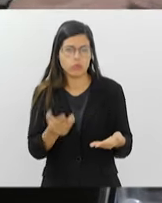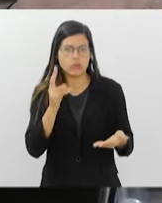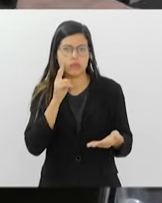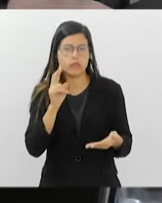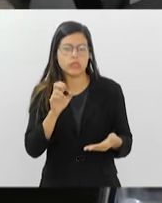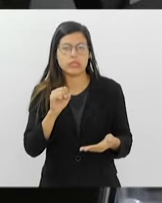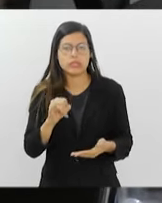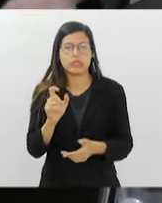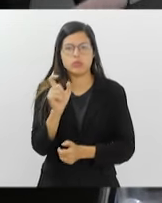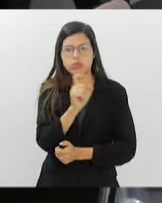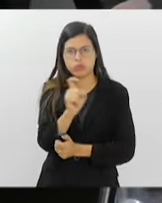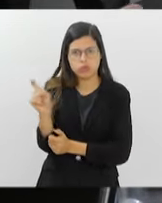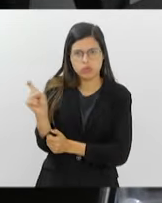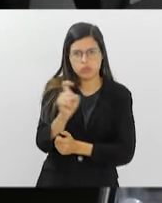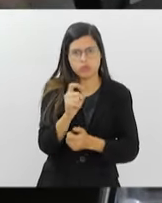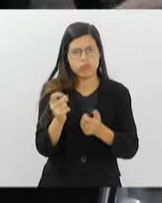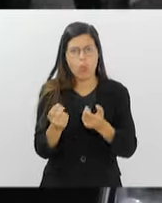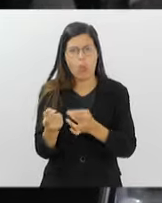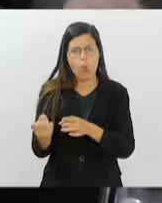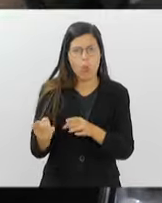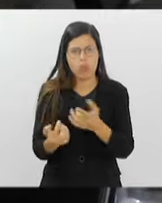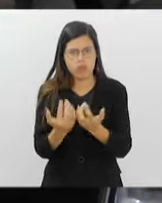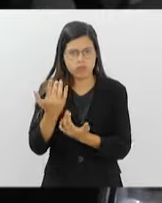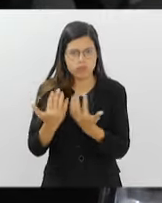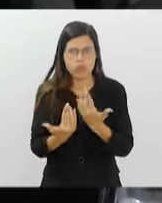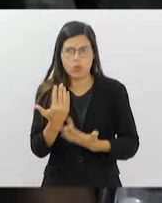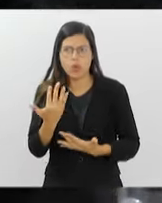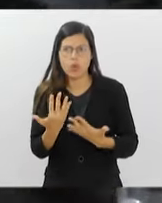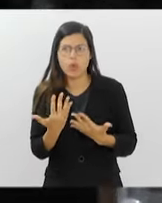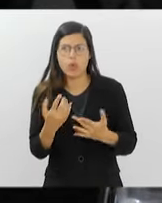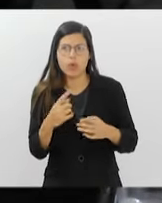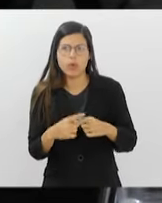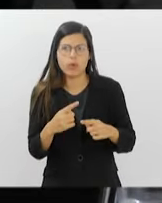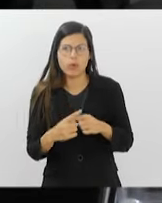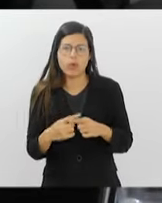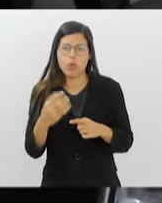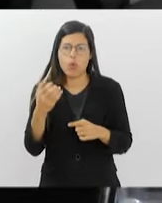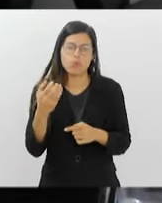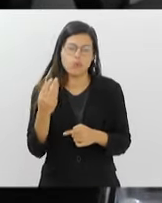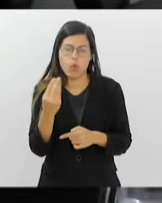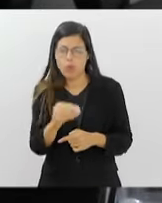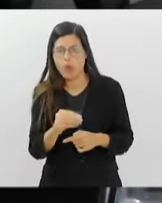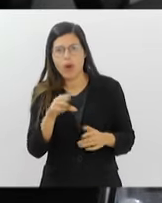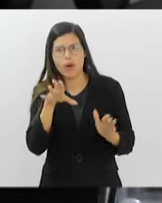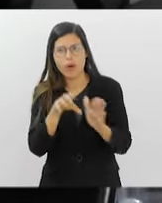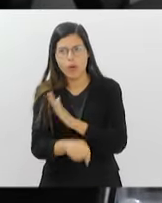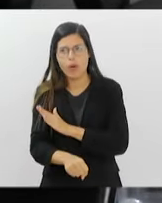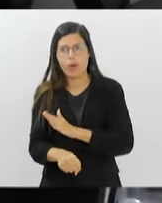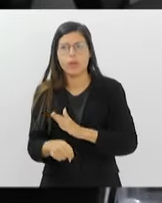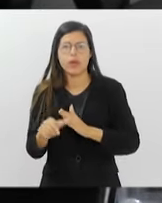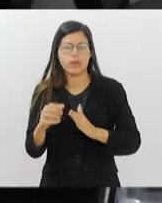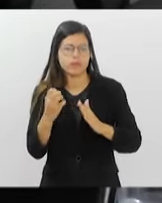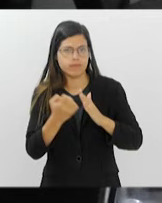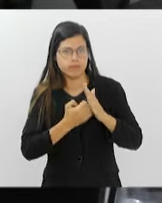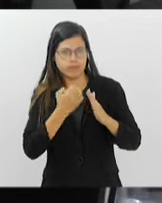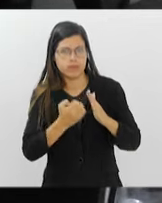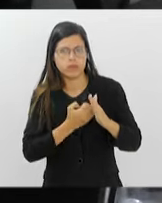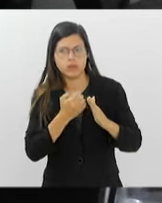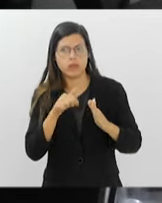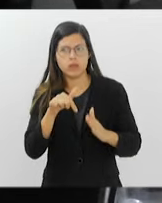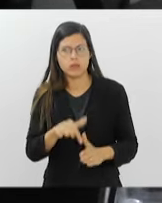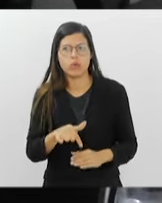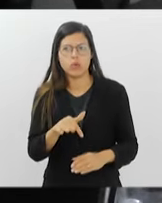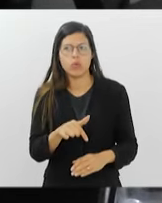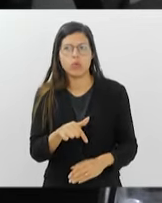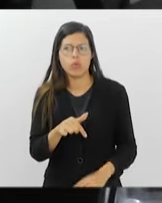problema de extintor né a segurança lá boto extintor rouba um extintor então a empresa Inclusive estava colocando extintores quando meus oficiais